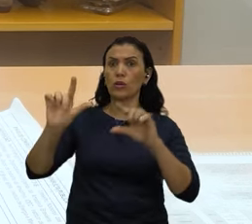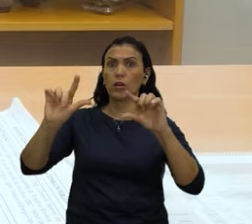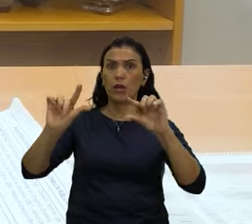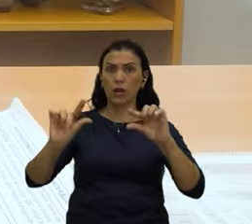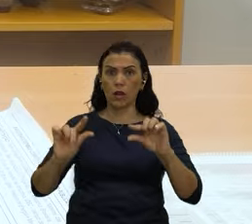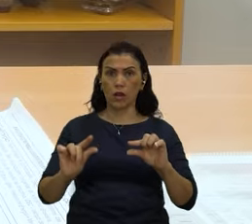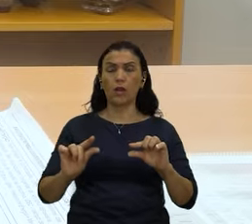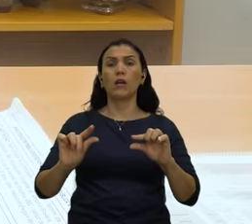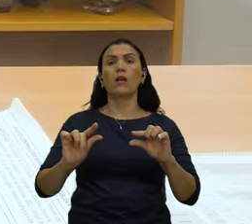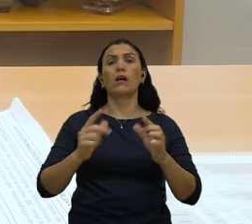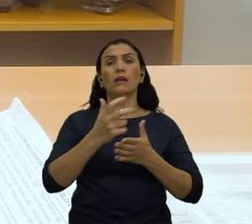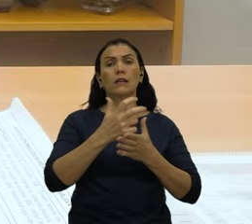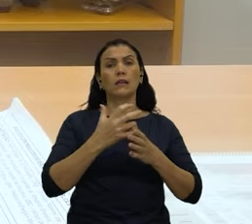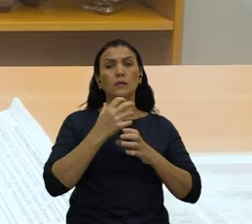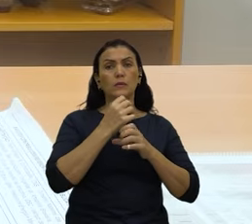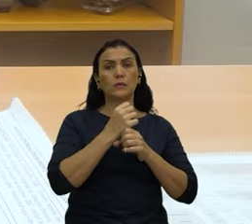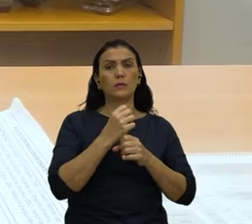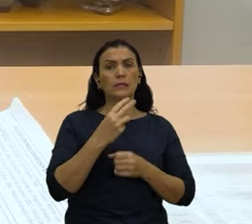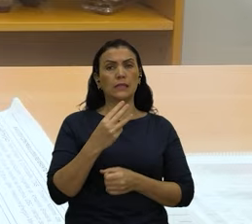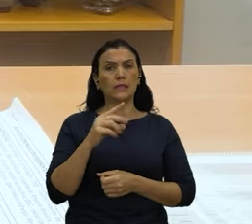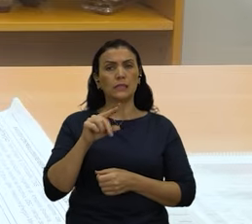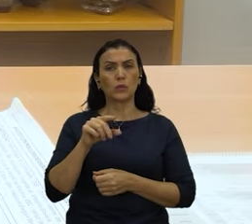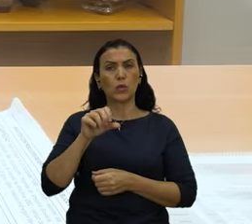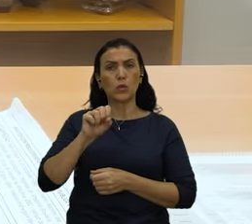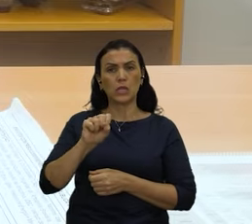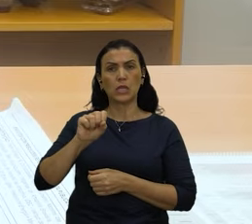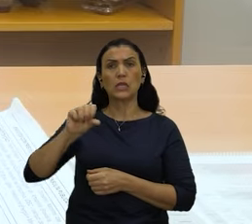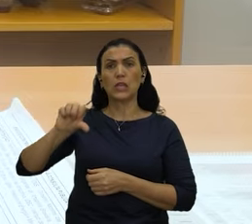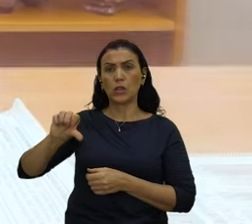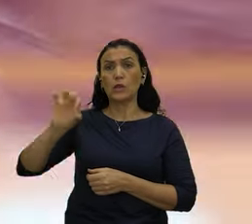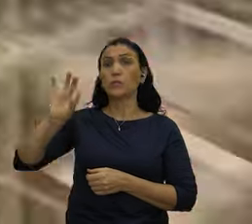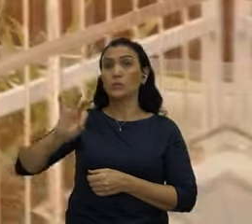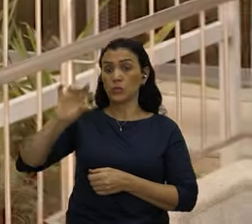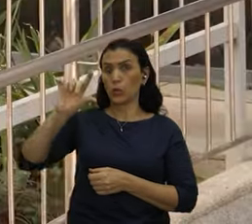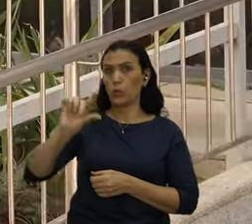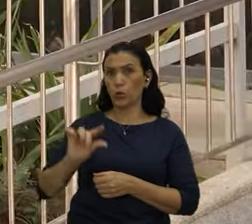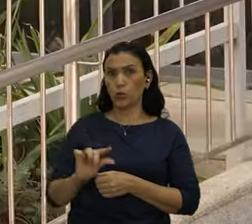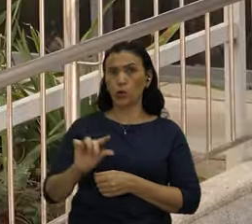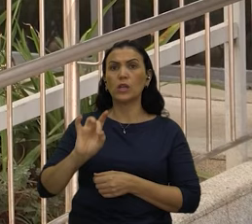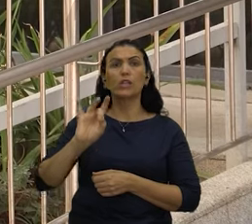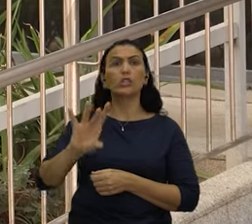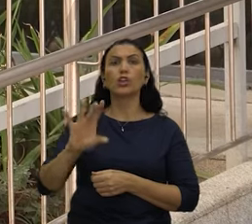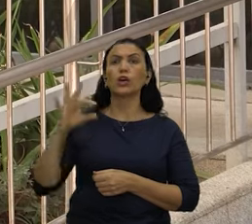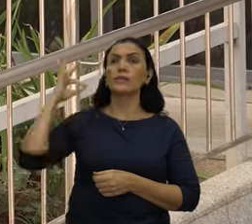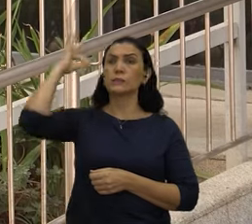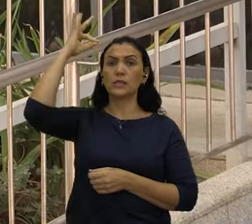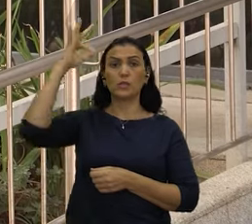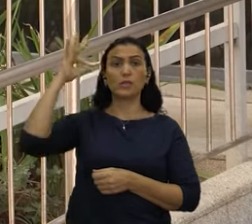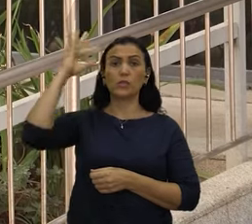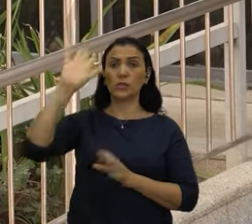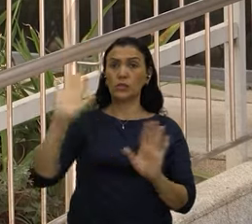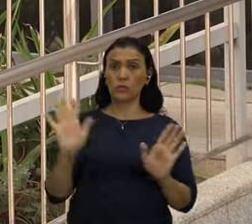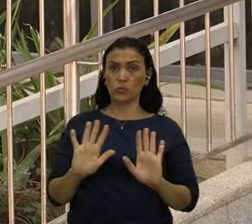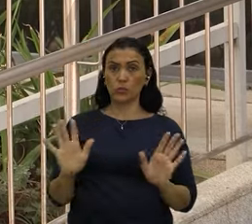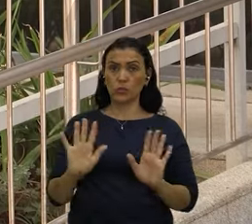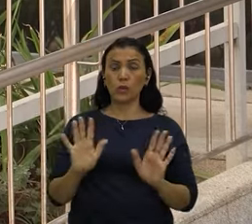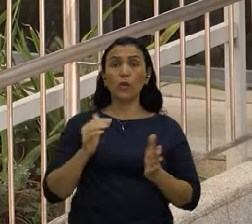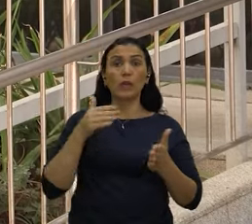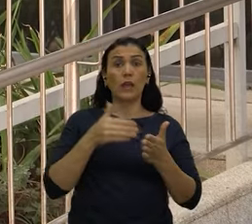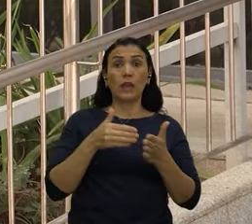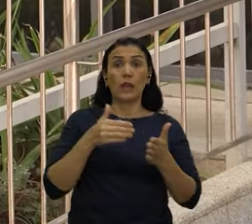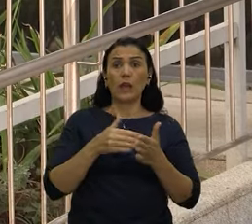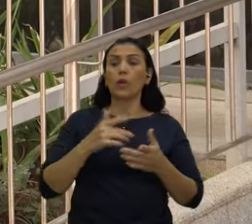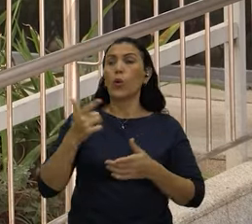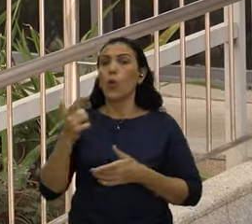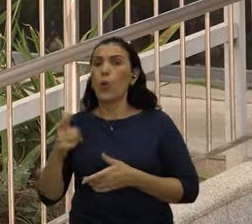para uma redução média da tarifa de 3,89%. E não foi só no Espírito Santo que a AGU conseguiu impedir o